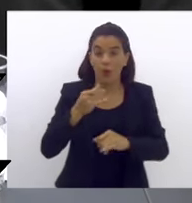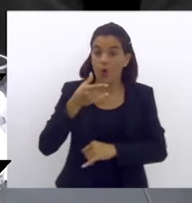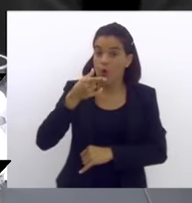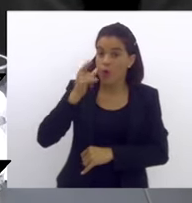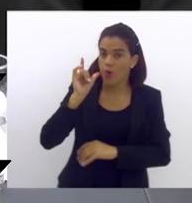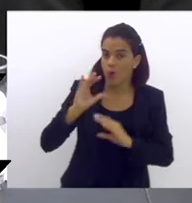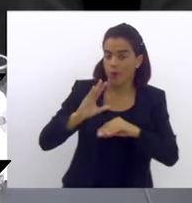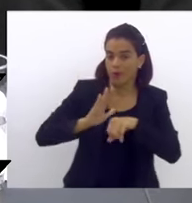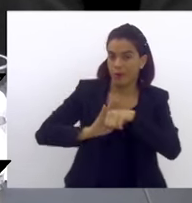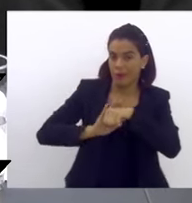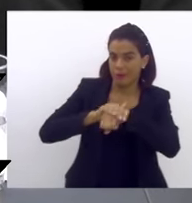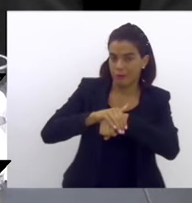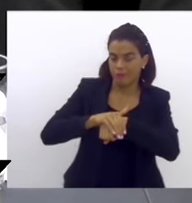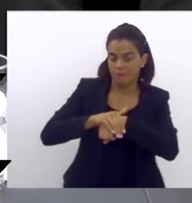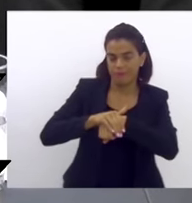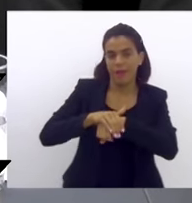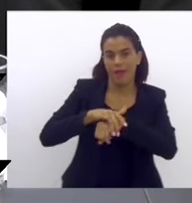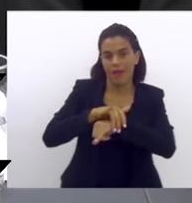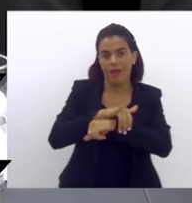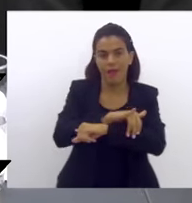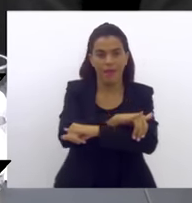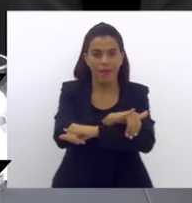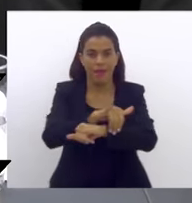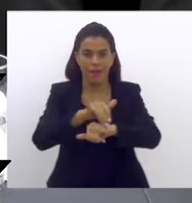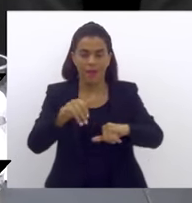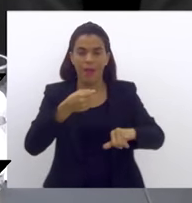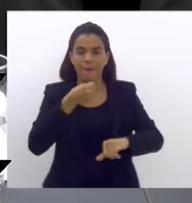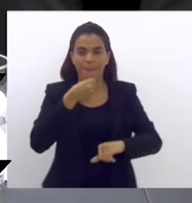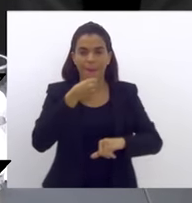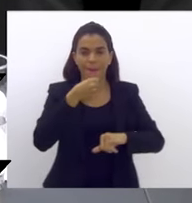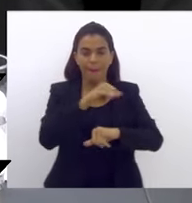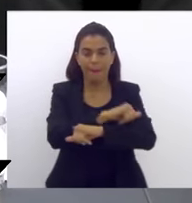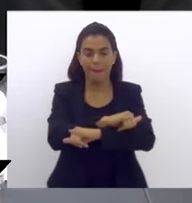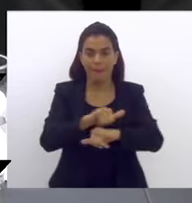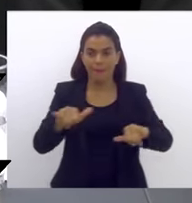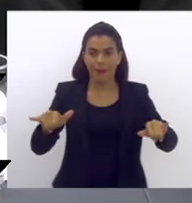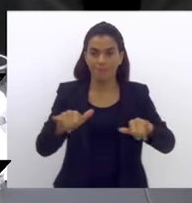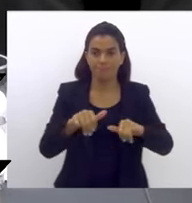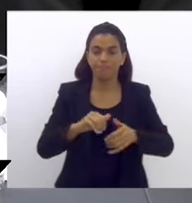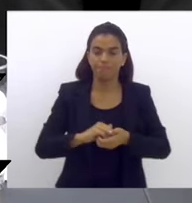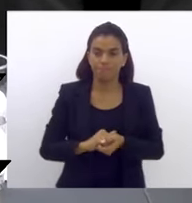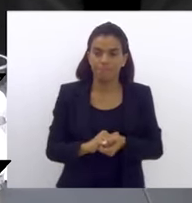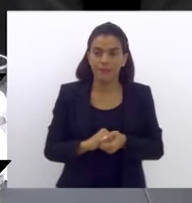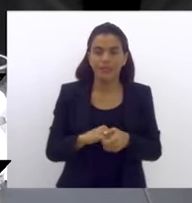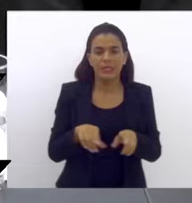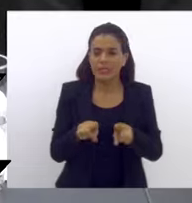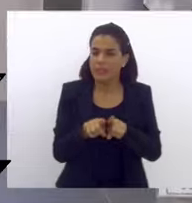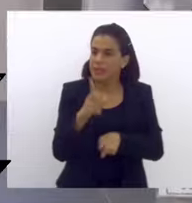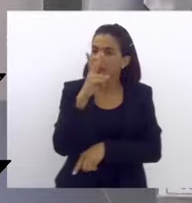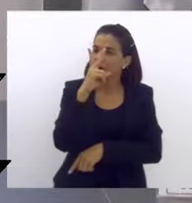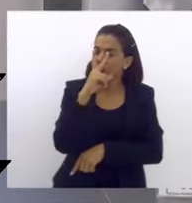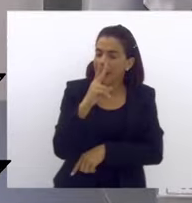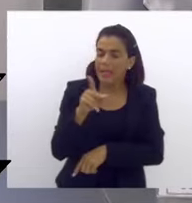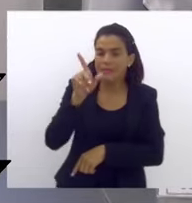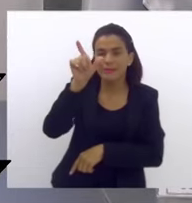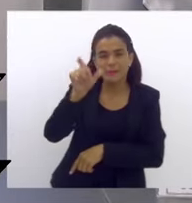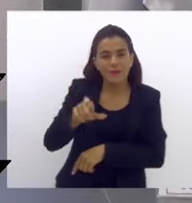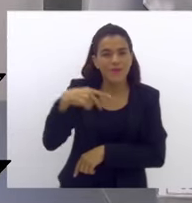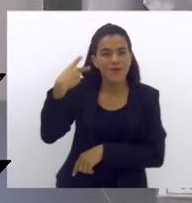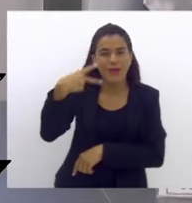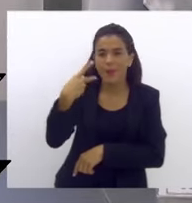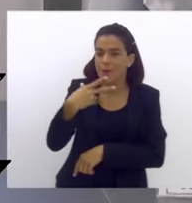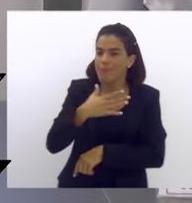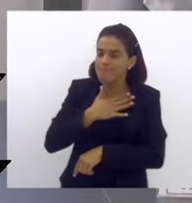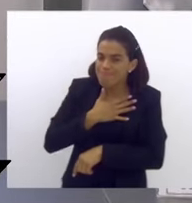noite fica aqui o registro é lamentável lamentável e e e me parece muito muito querido o vereador porque